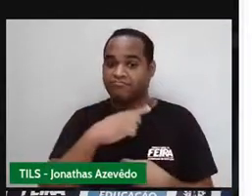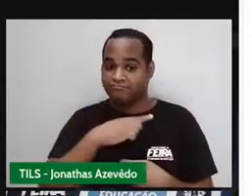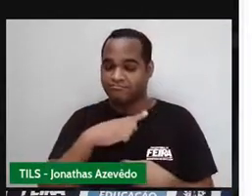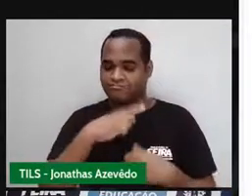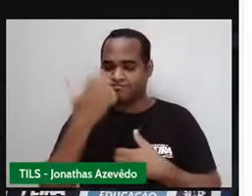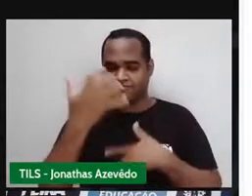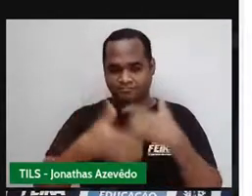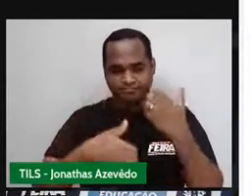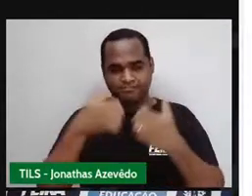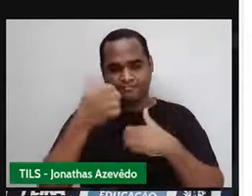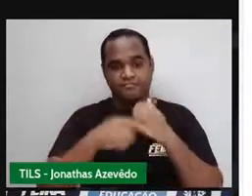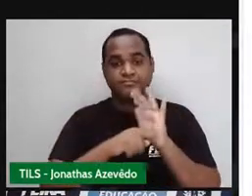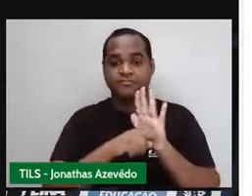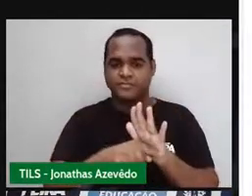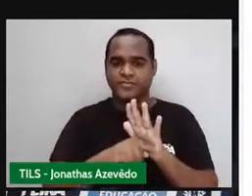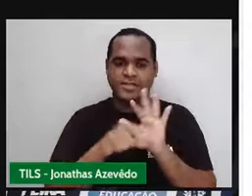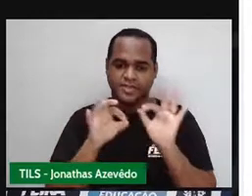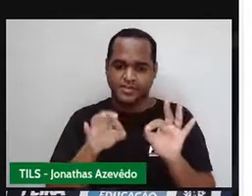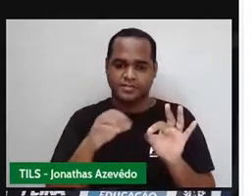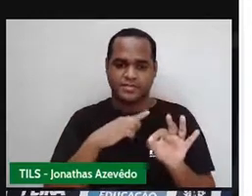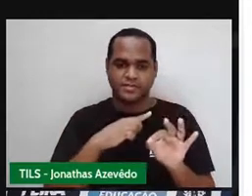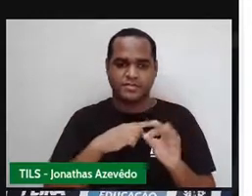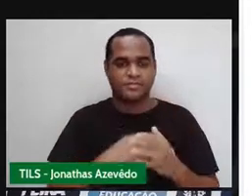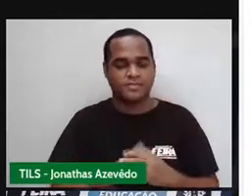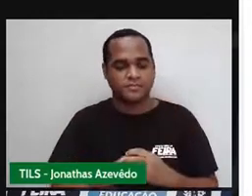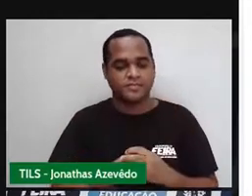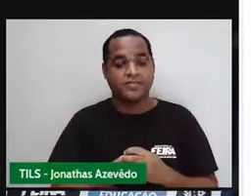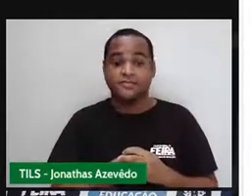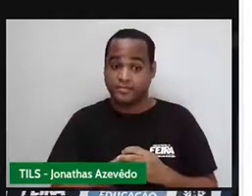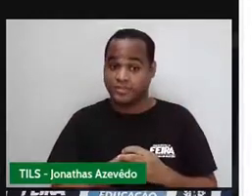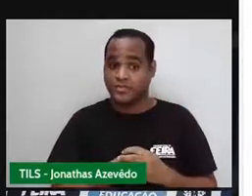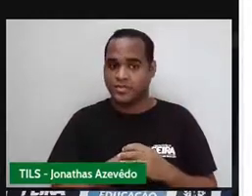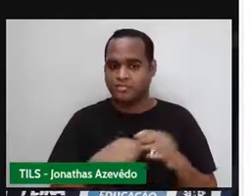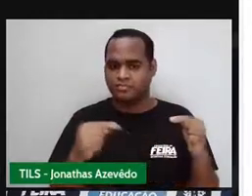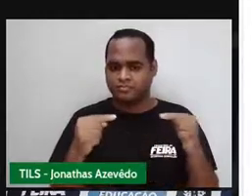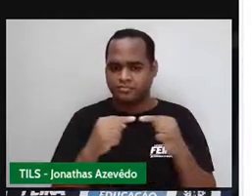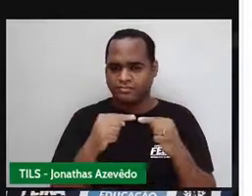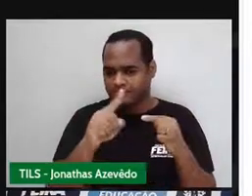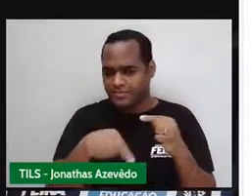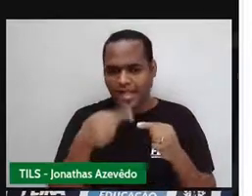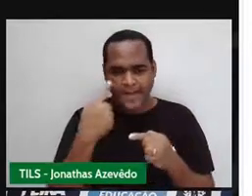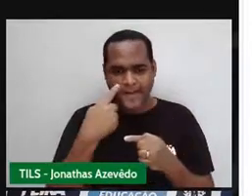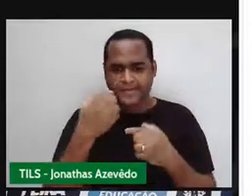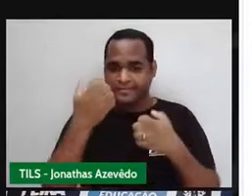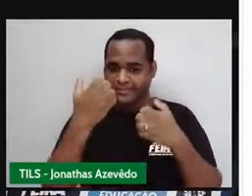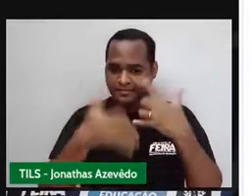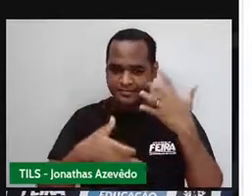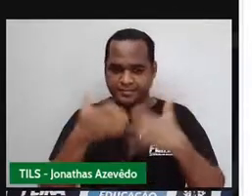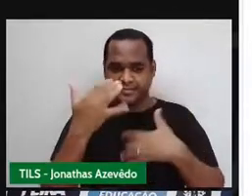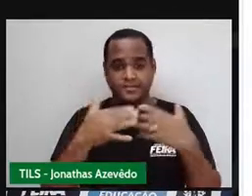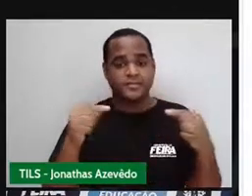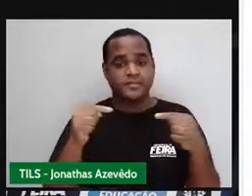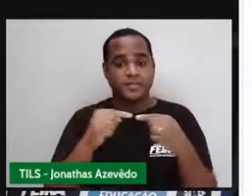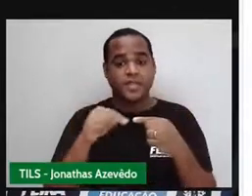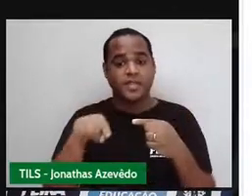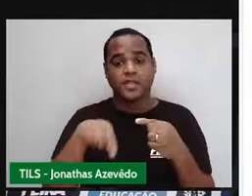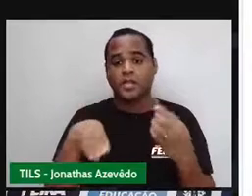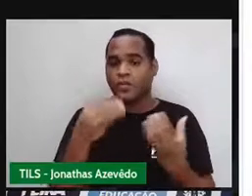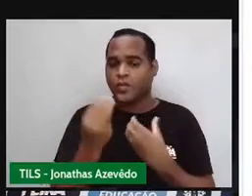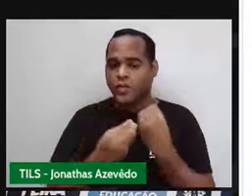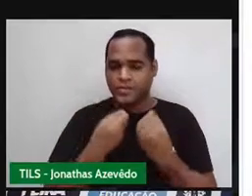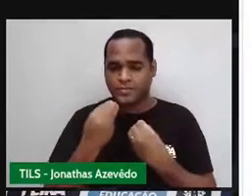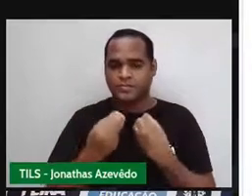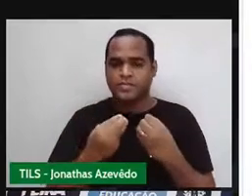você tá bom bom então é o seguinte eu trago aqui uma situação bom né É E aí a gente